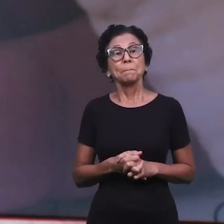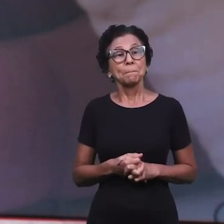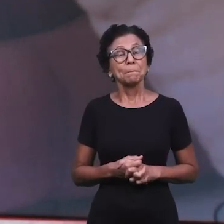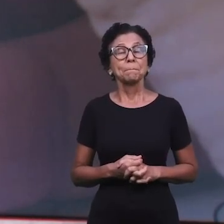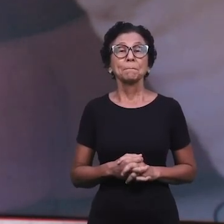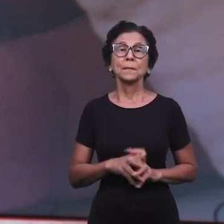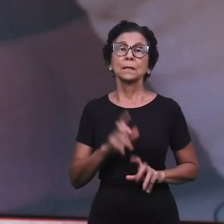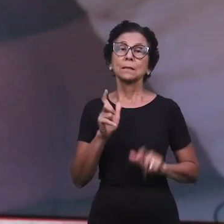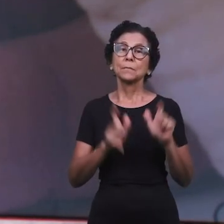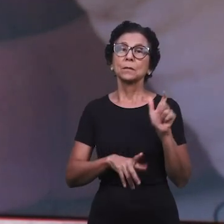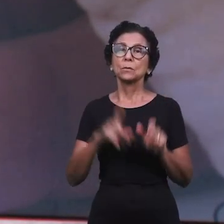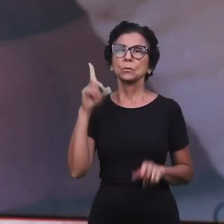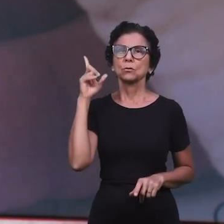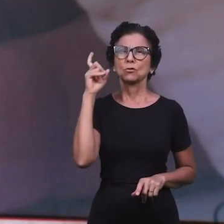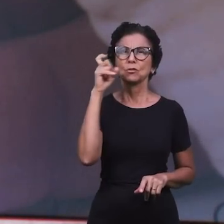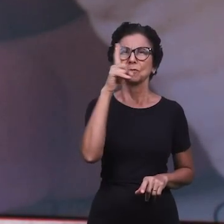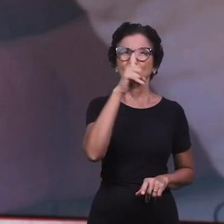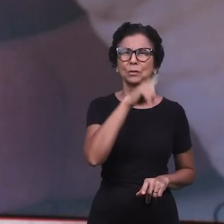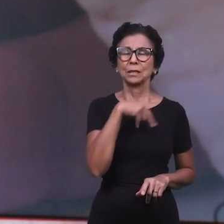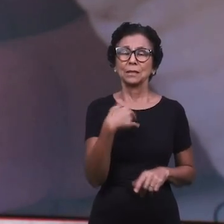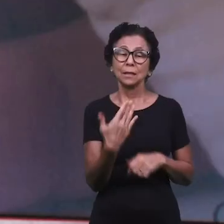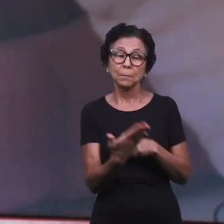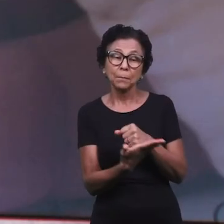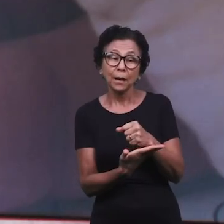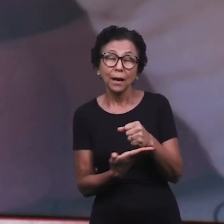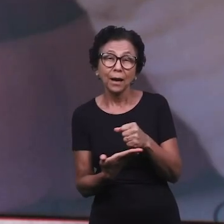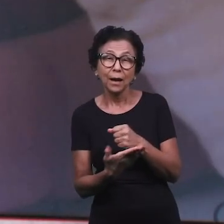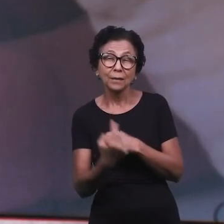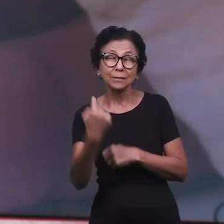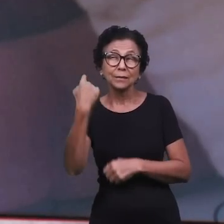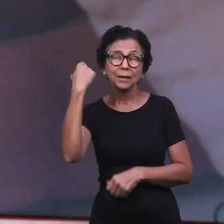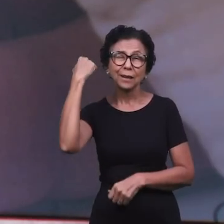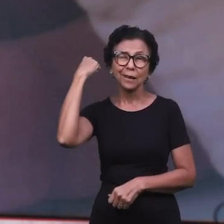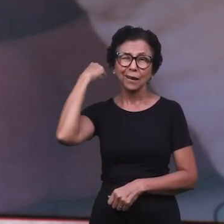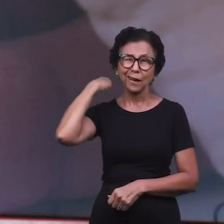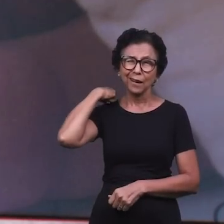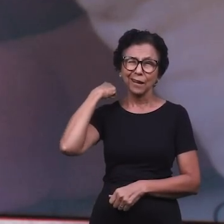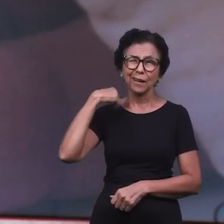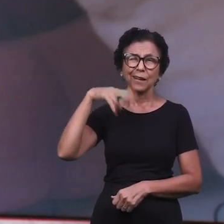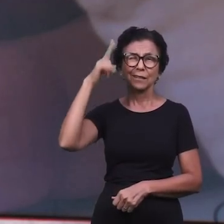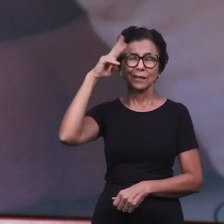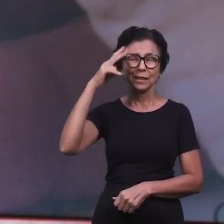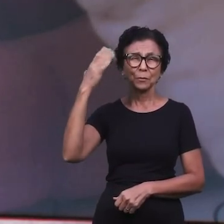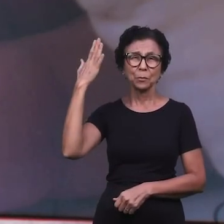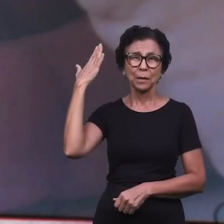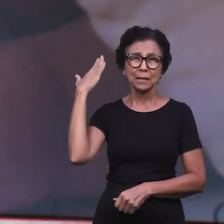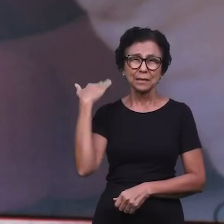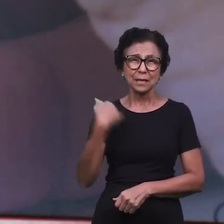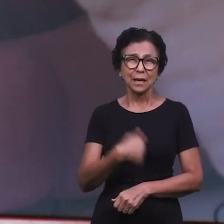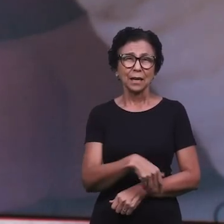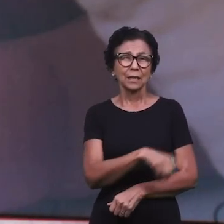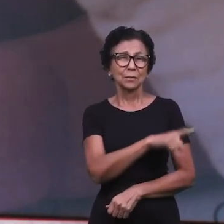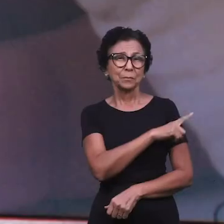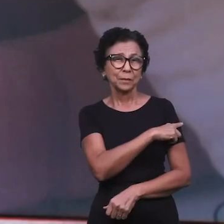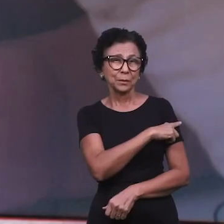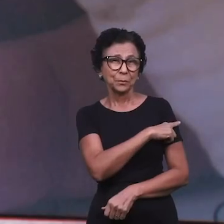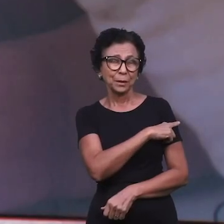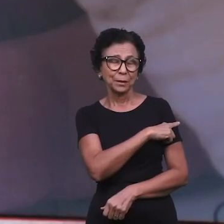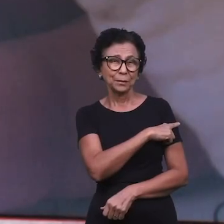com dificuldades lá na base de matemática. Sabe aquela matemática do primeiro grau ainda?